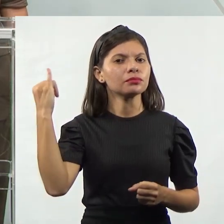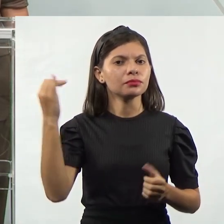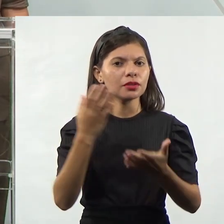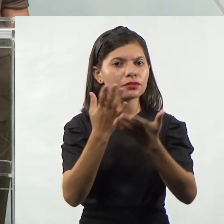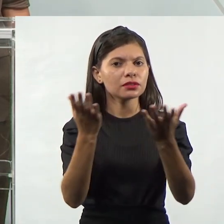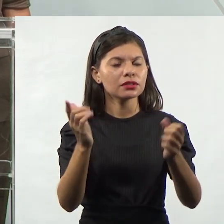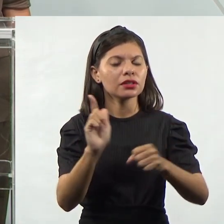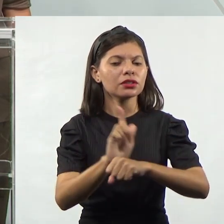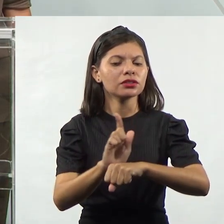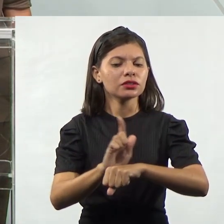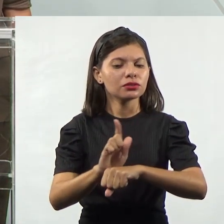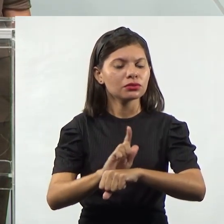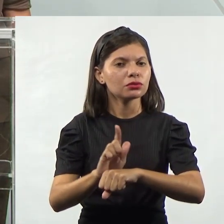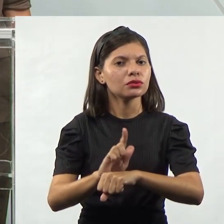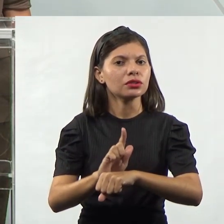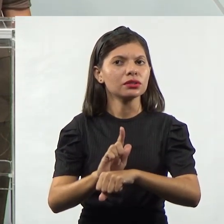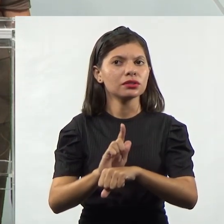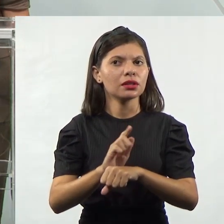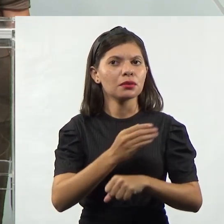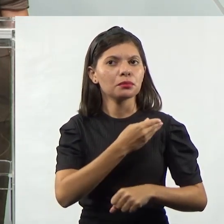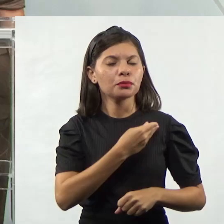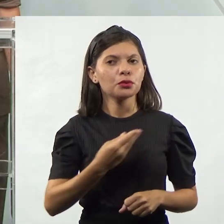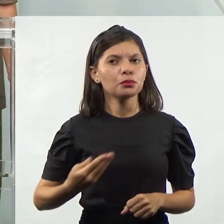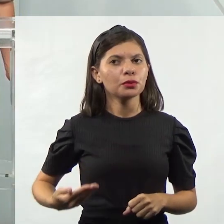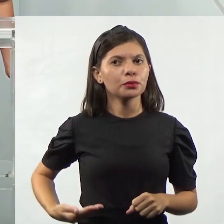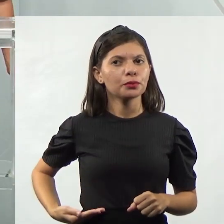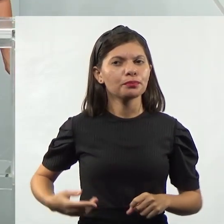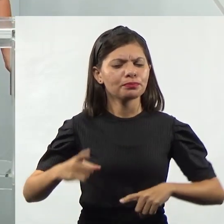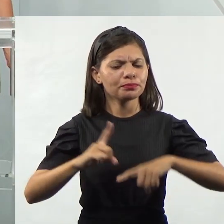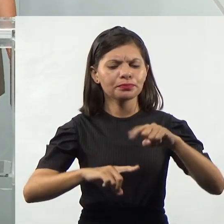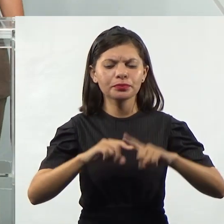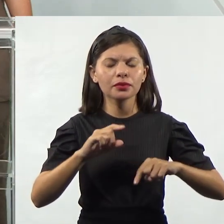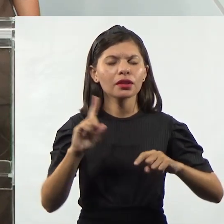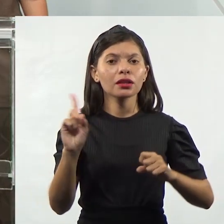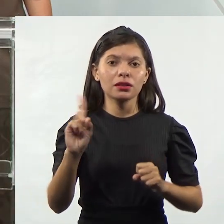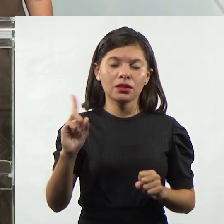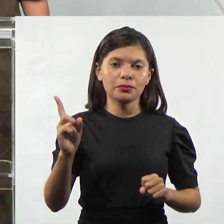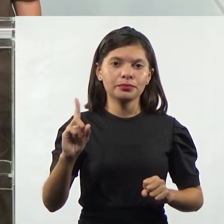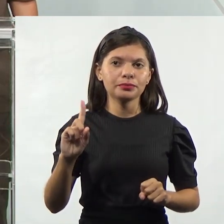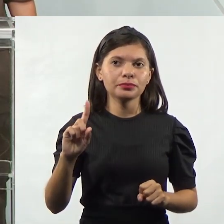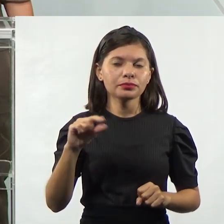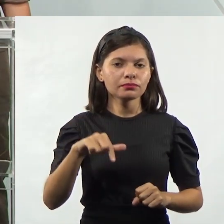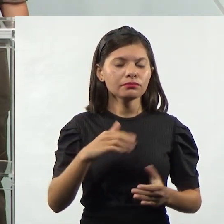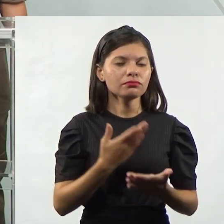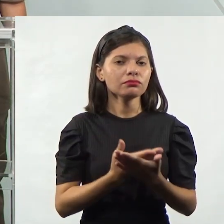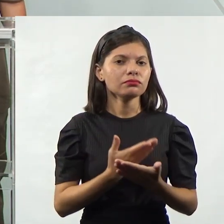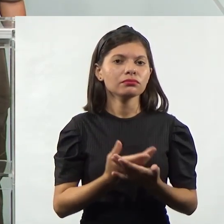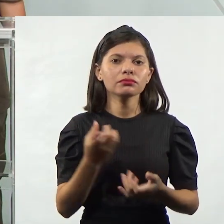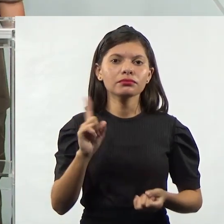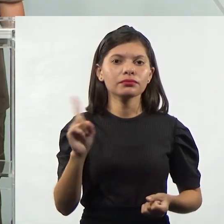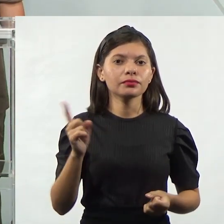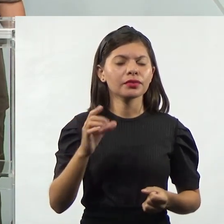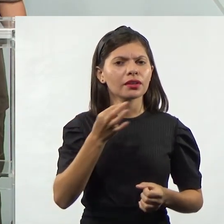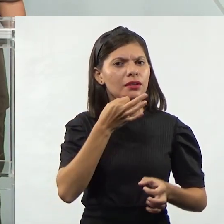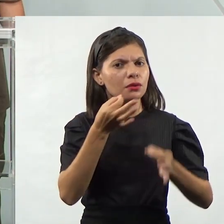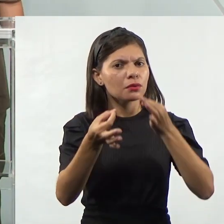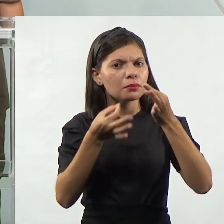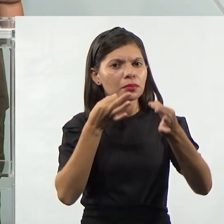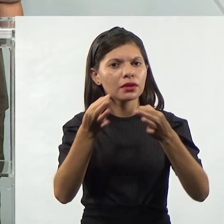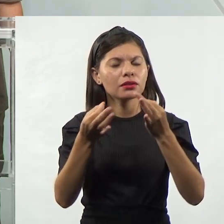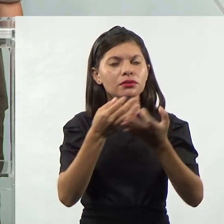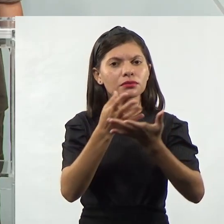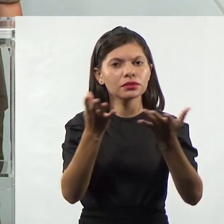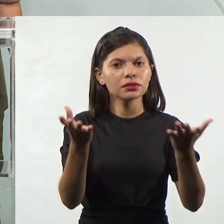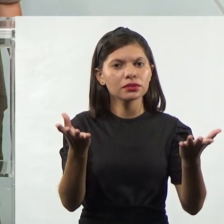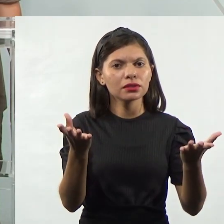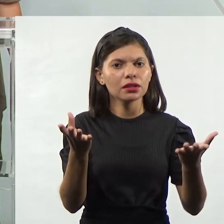aí, gestores públicos, gestoras públicas, tá bom? Não é objeto do nosso estudo a LINDB, mas eu recomendo que vocês